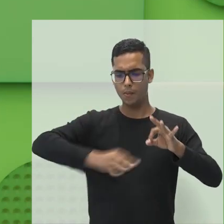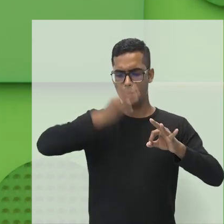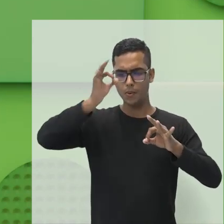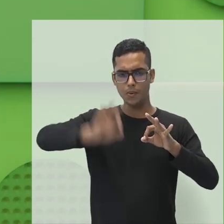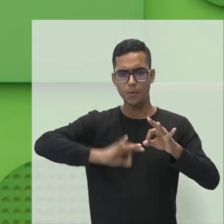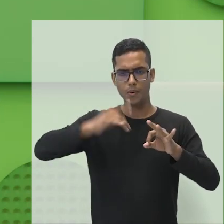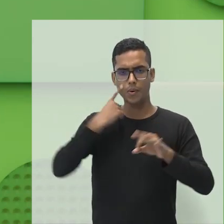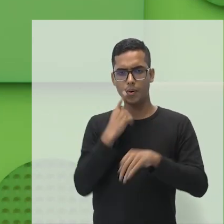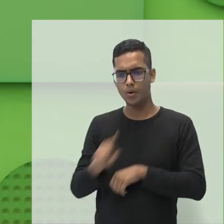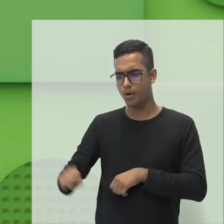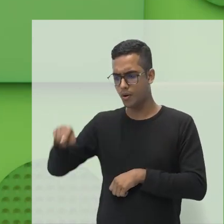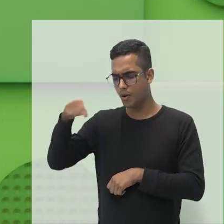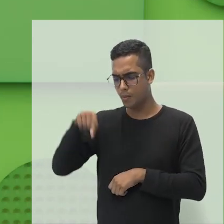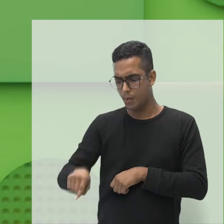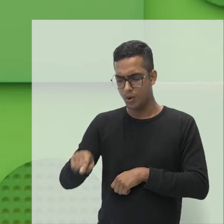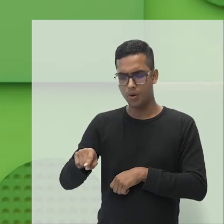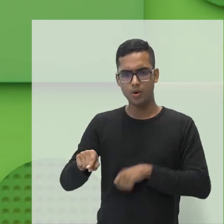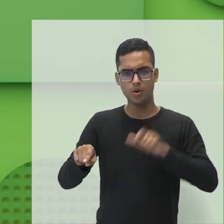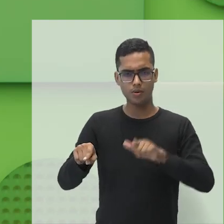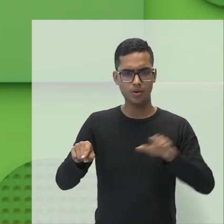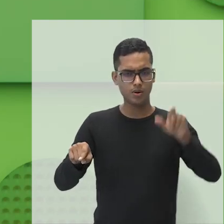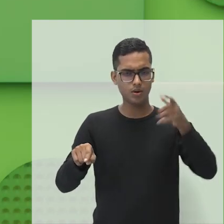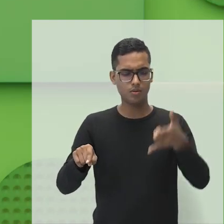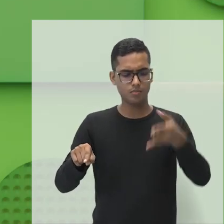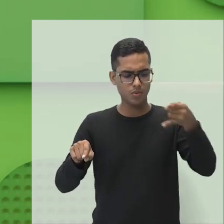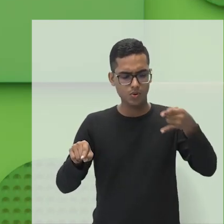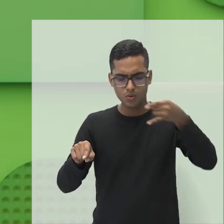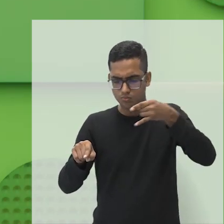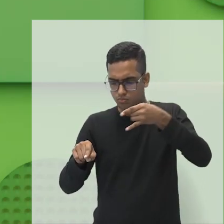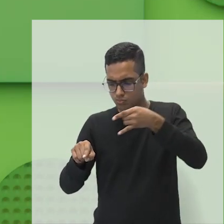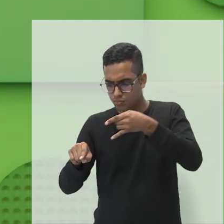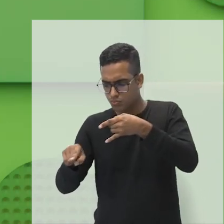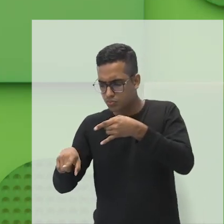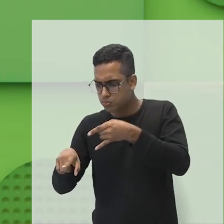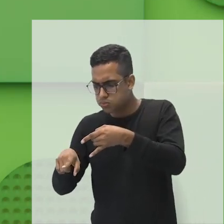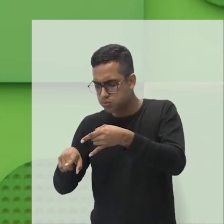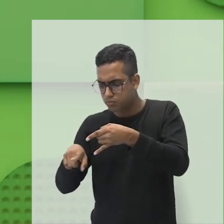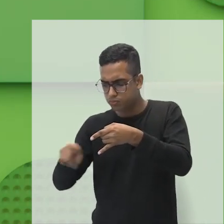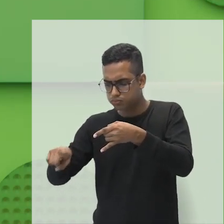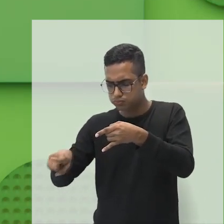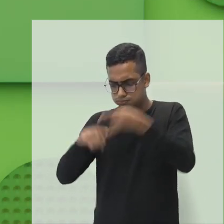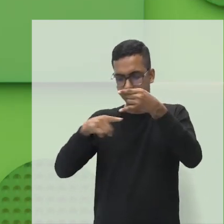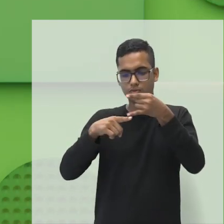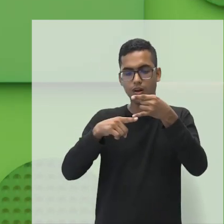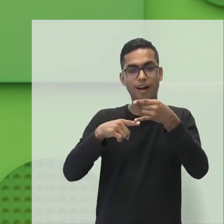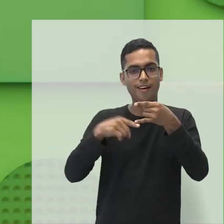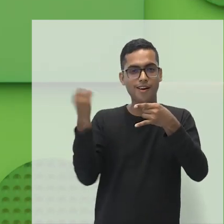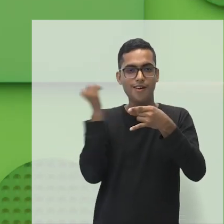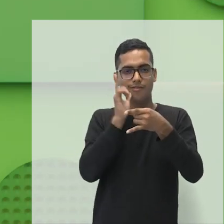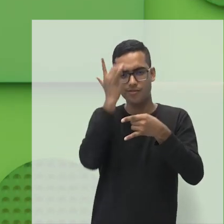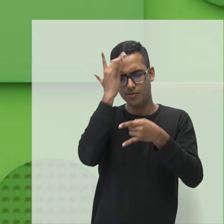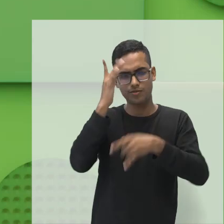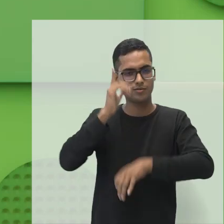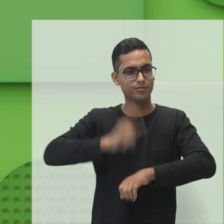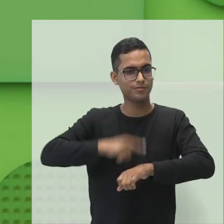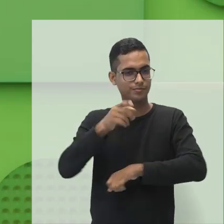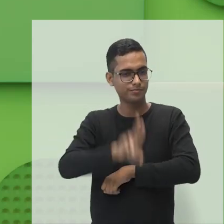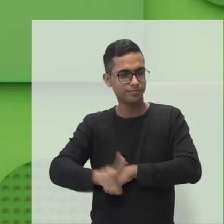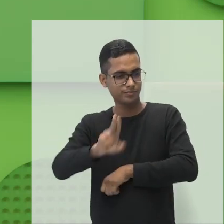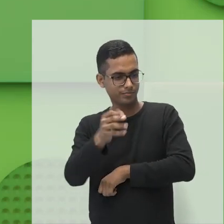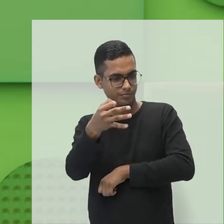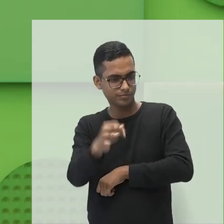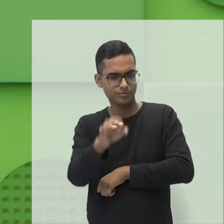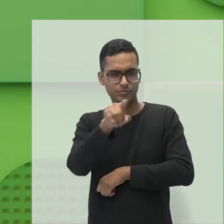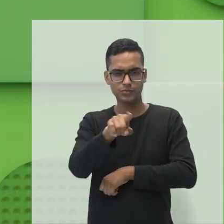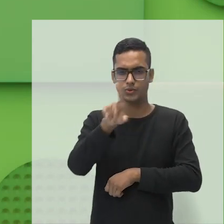um ímã para recolher ali os alfinetes que foram derrubados e assim facilitando a sua vida. Olha